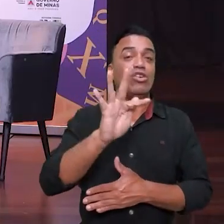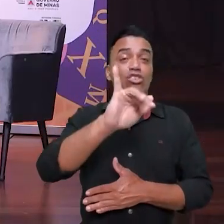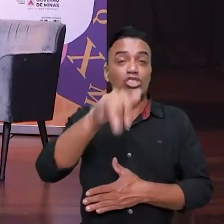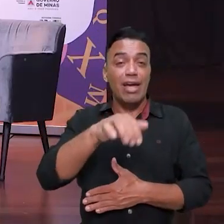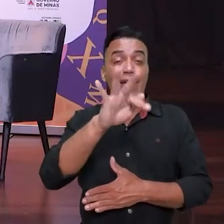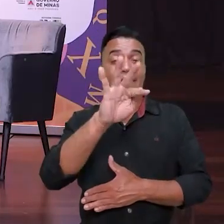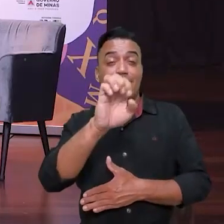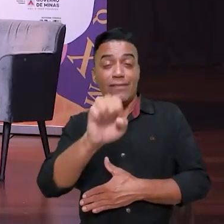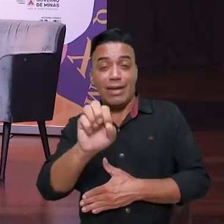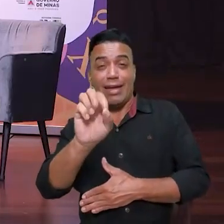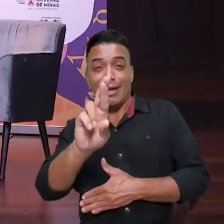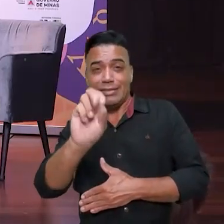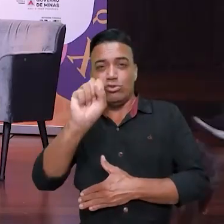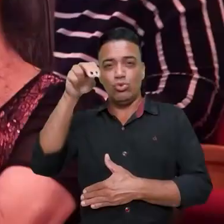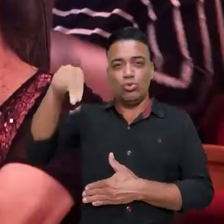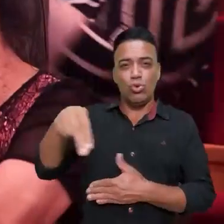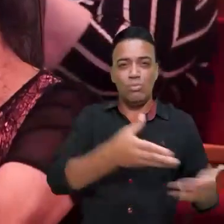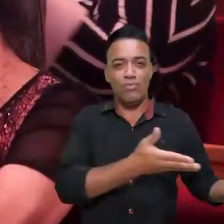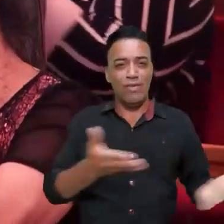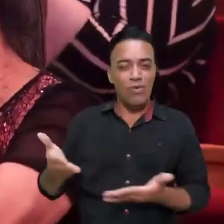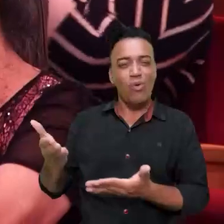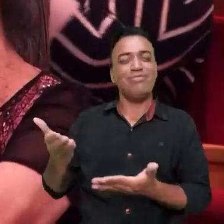favor, vamos recebê-lo.